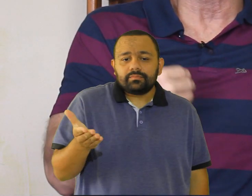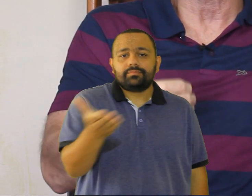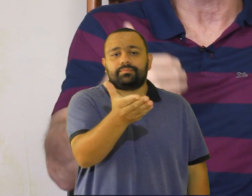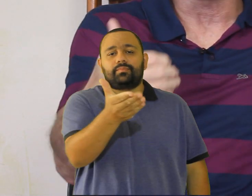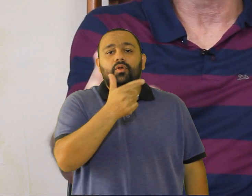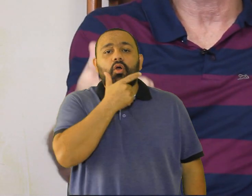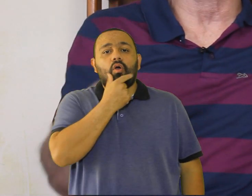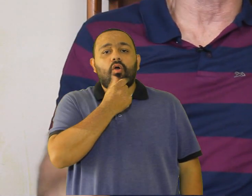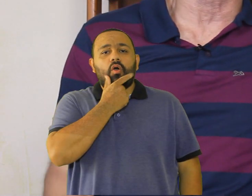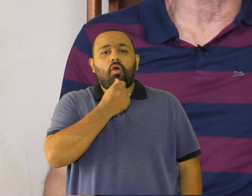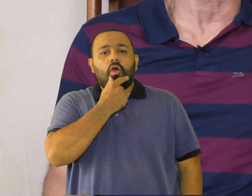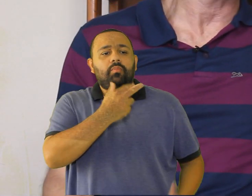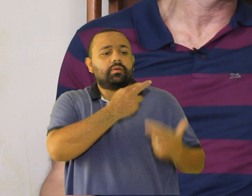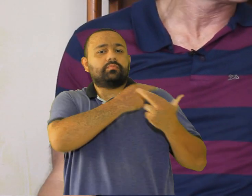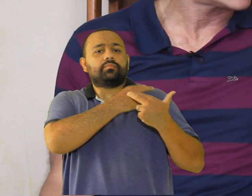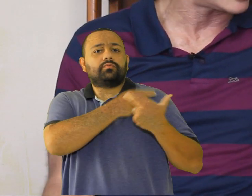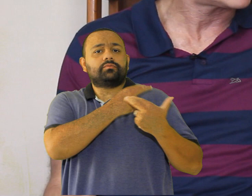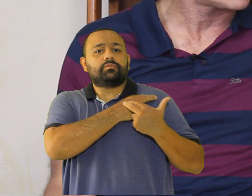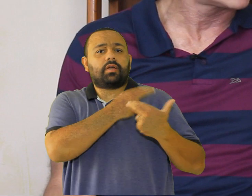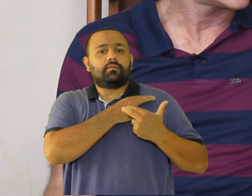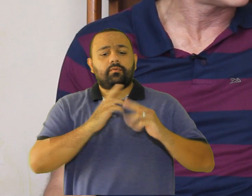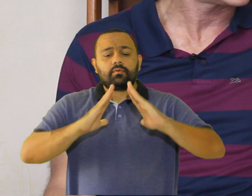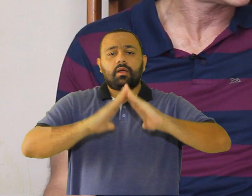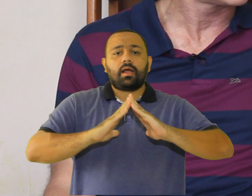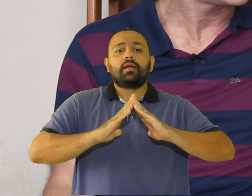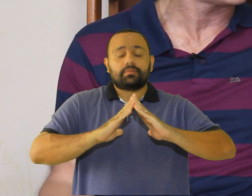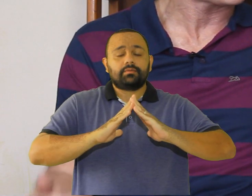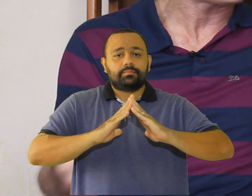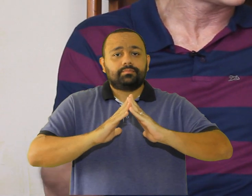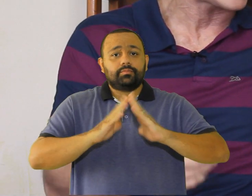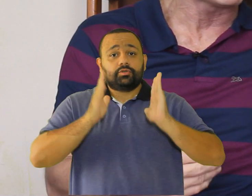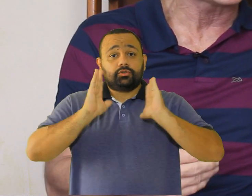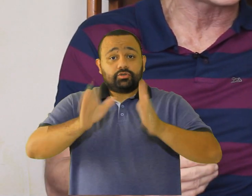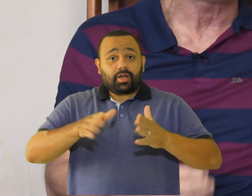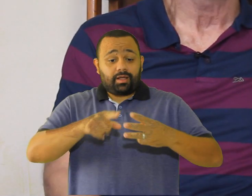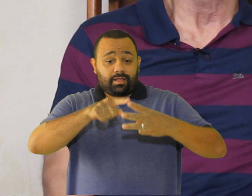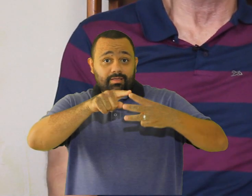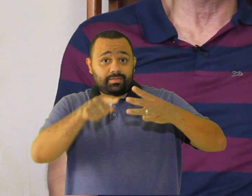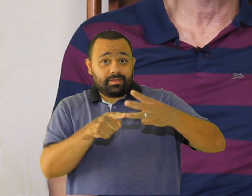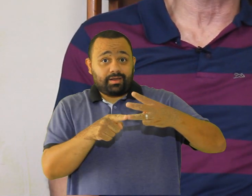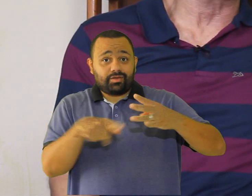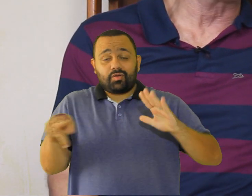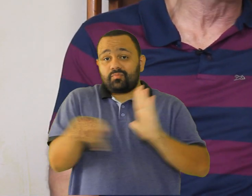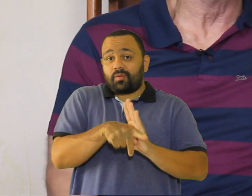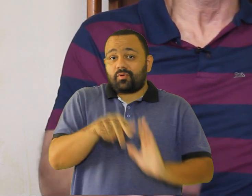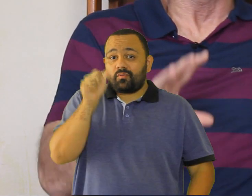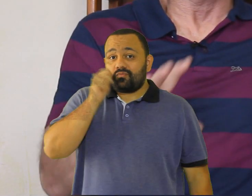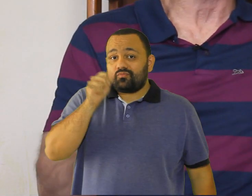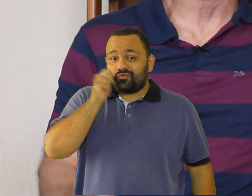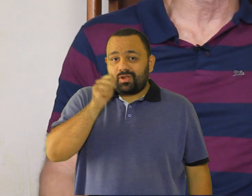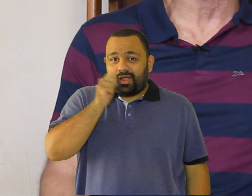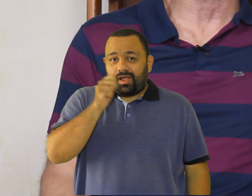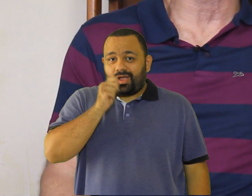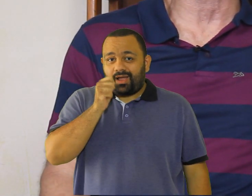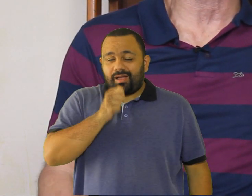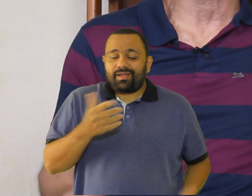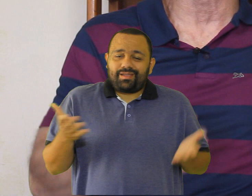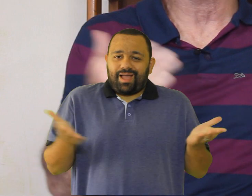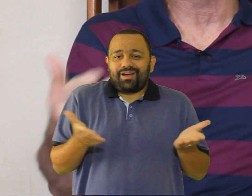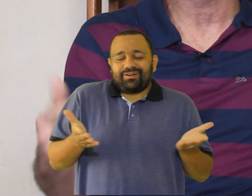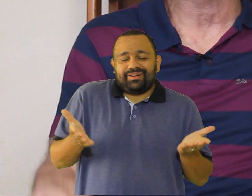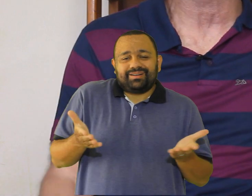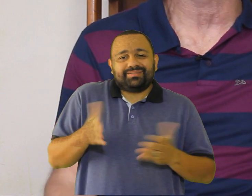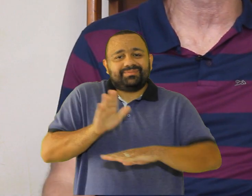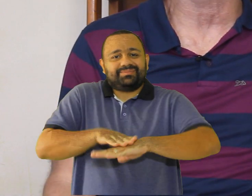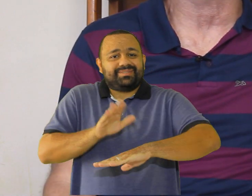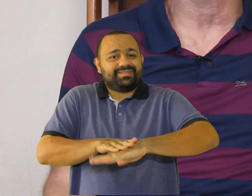papel do homem no lar. Fizemos 3 programas sobre o papel da mulher e, para ser justo, nós